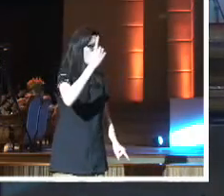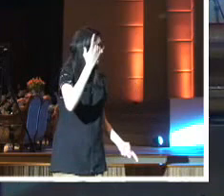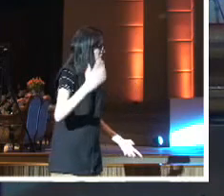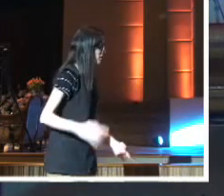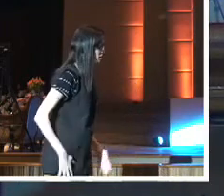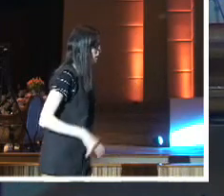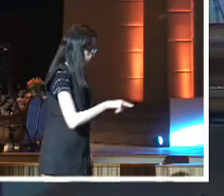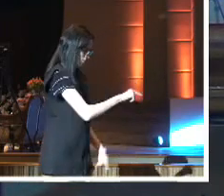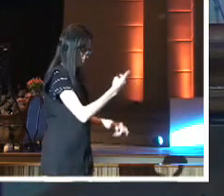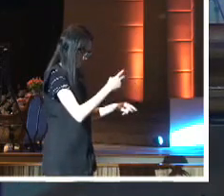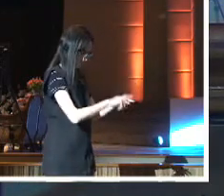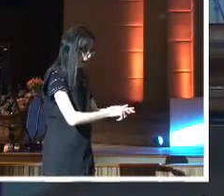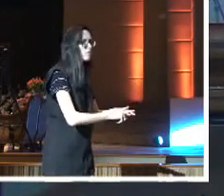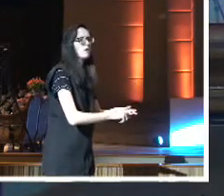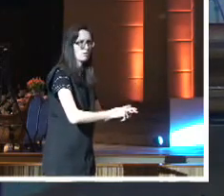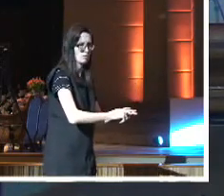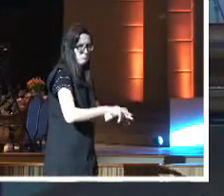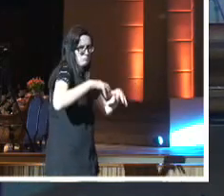aqui na masmorra.